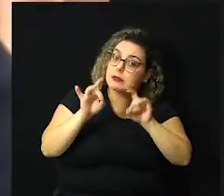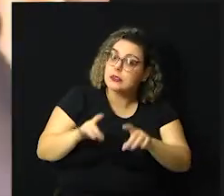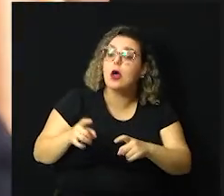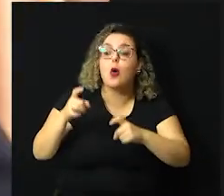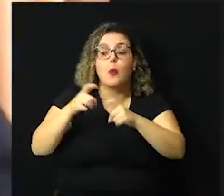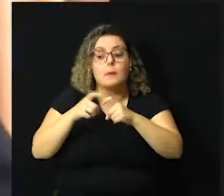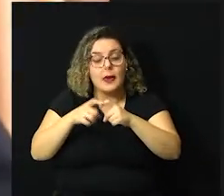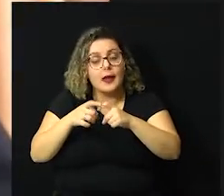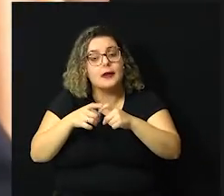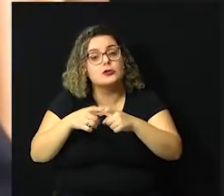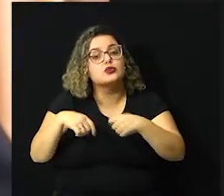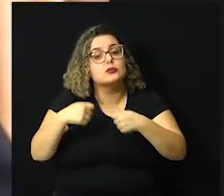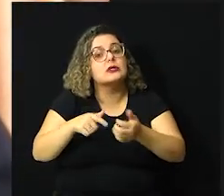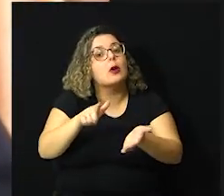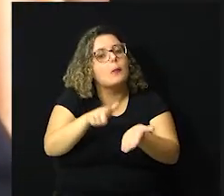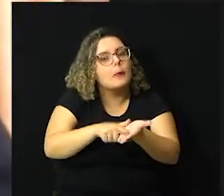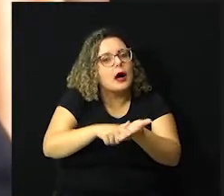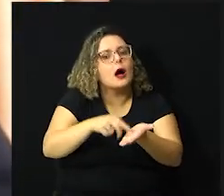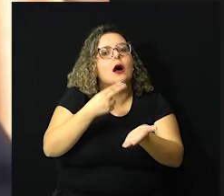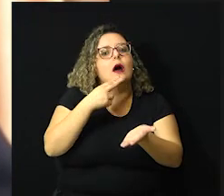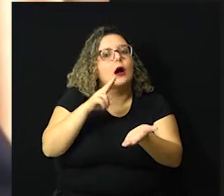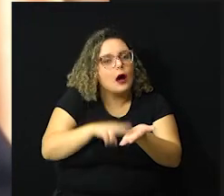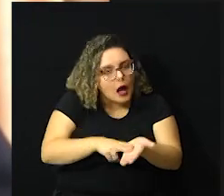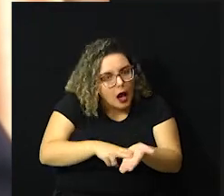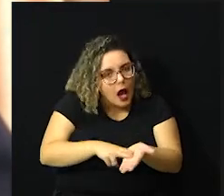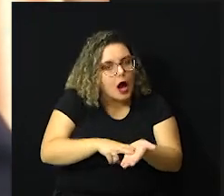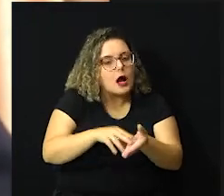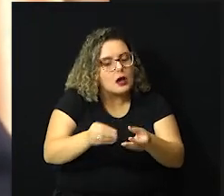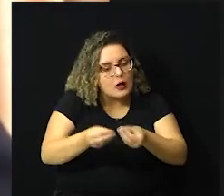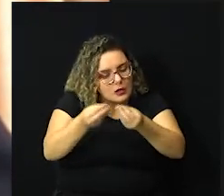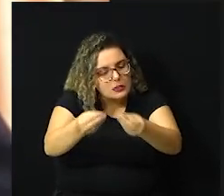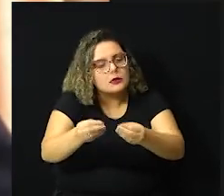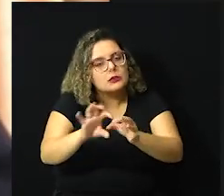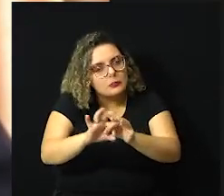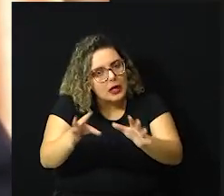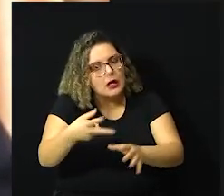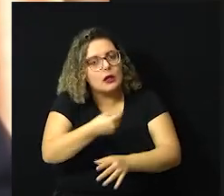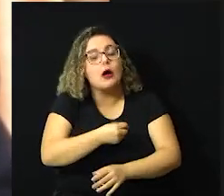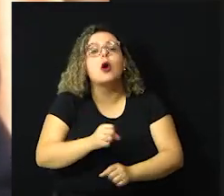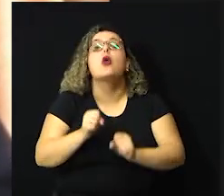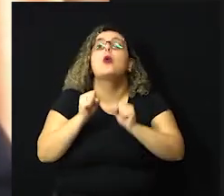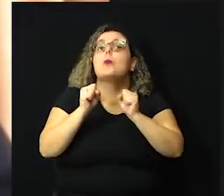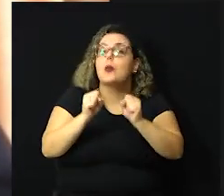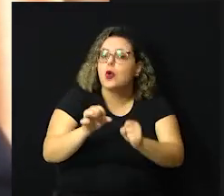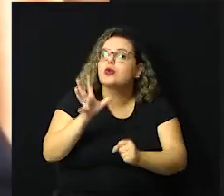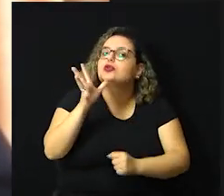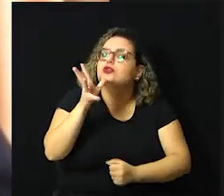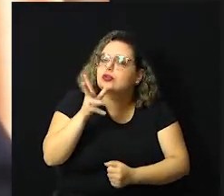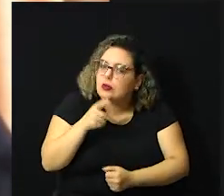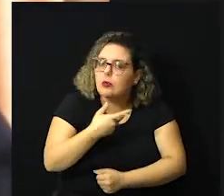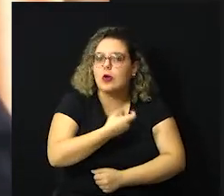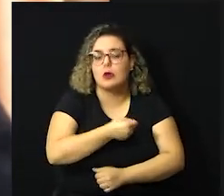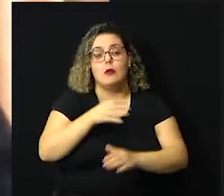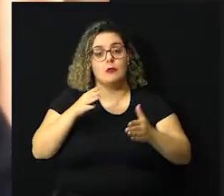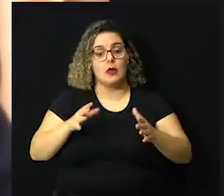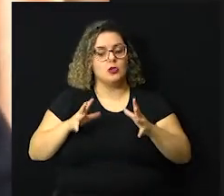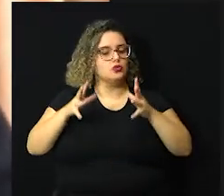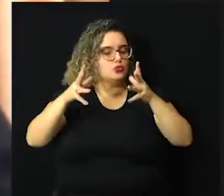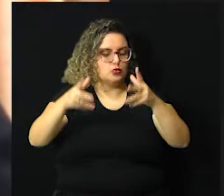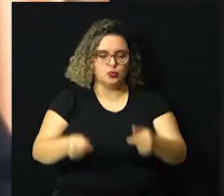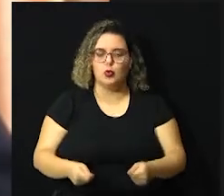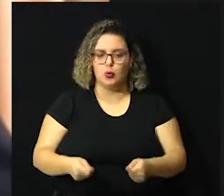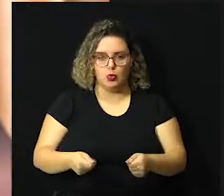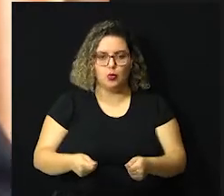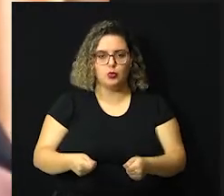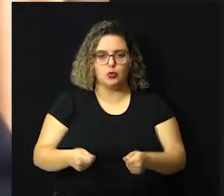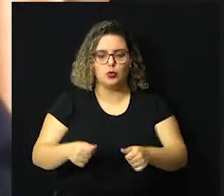tem que dar a sua palavra final, o pediatra principalmente. Essas crianças podem postergar a sua vacinação. Mas, de uma forma geral,